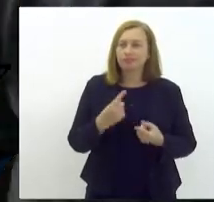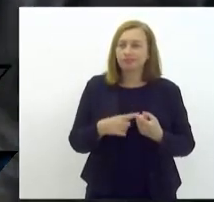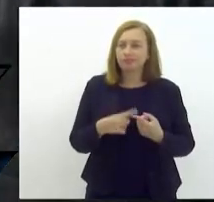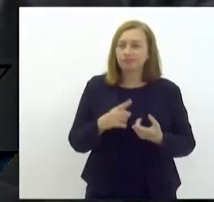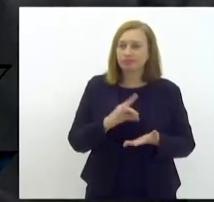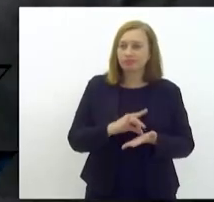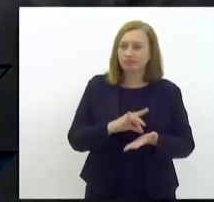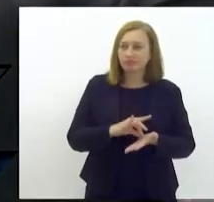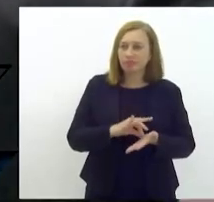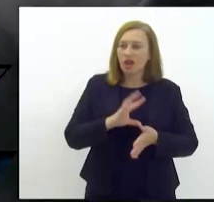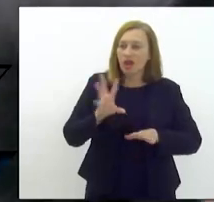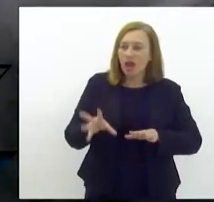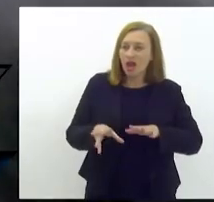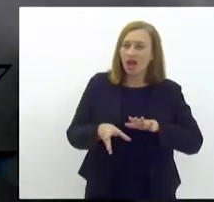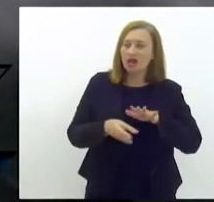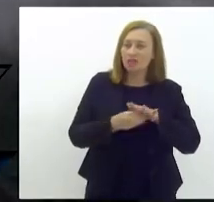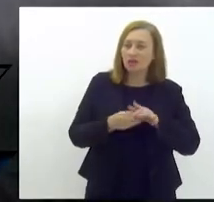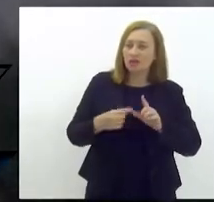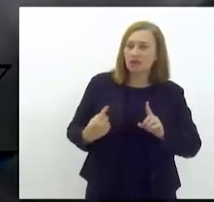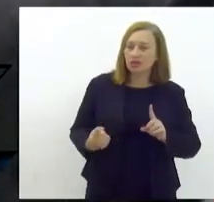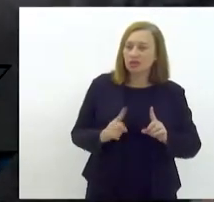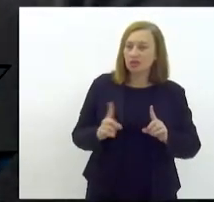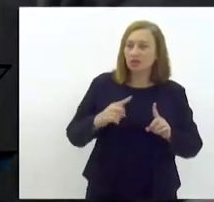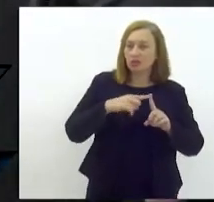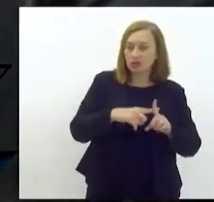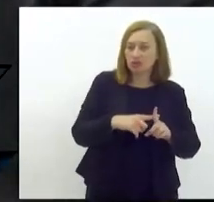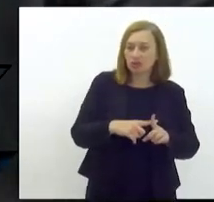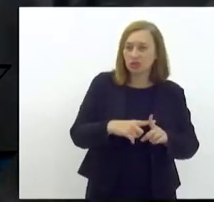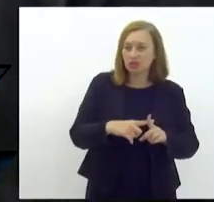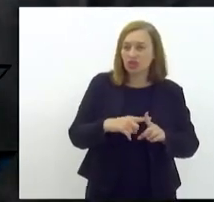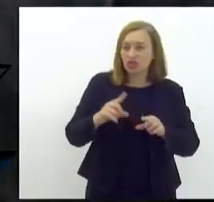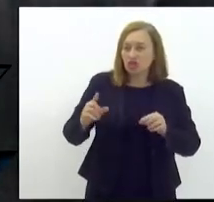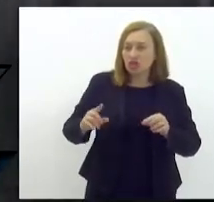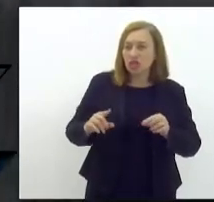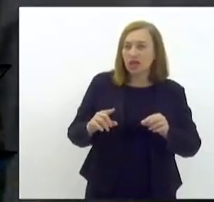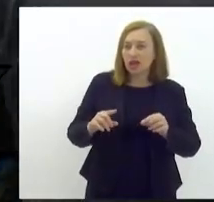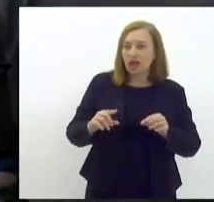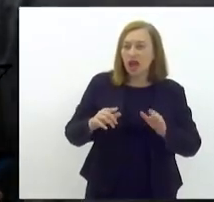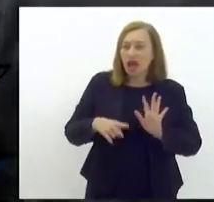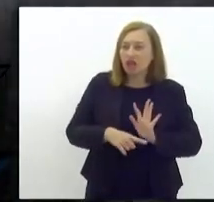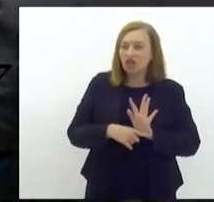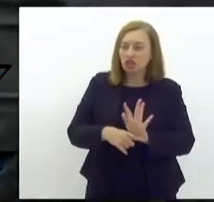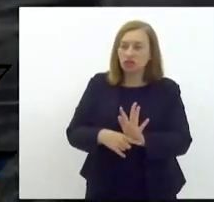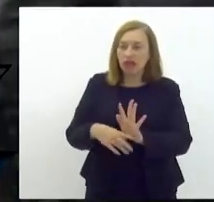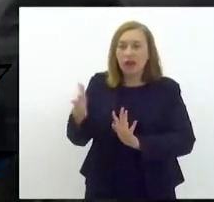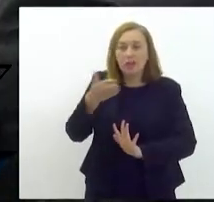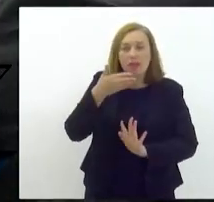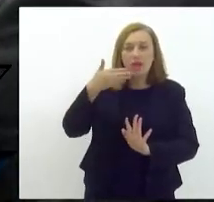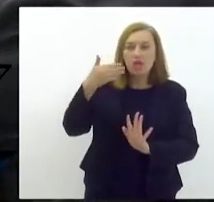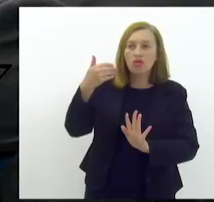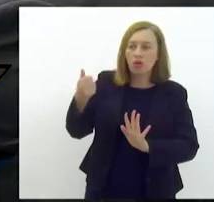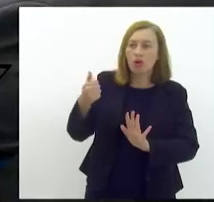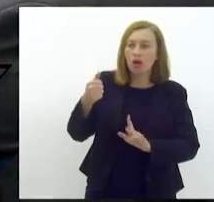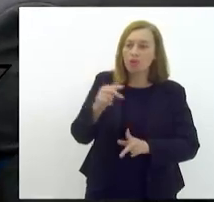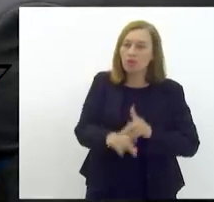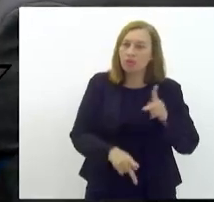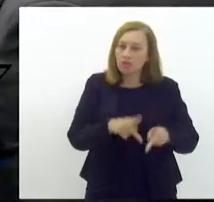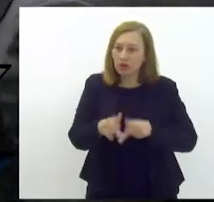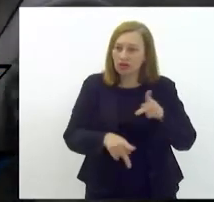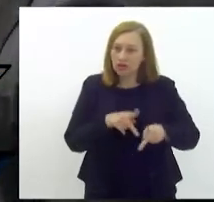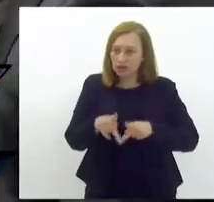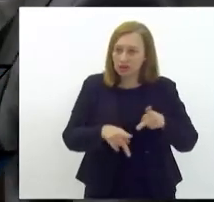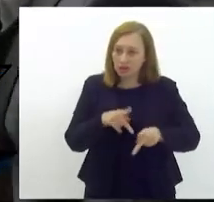verdade a emenda impositiva além de encurtar o caminho entre as demandas da população e